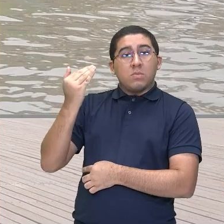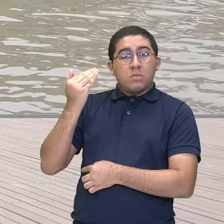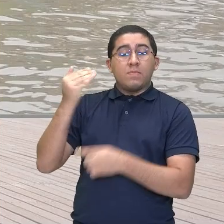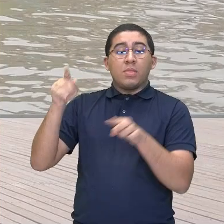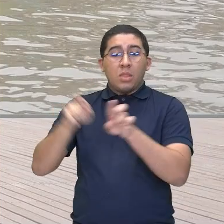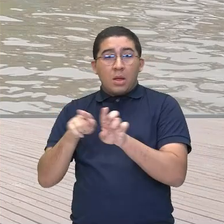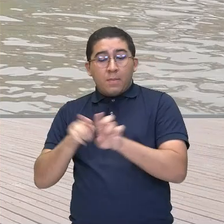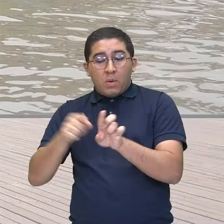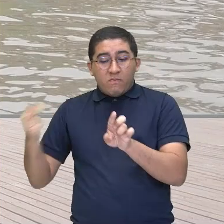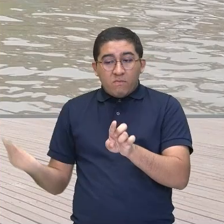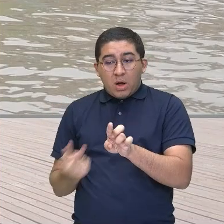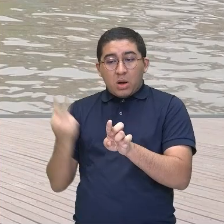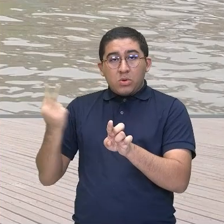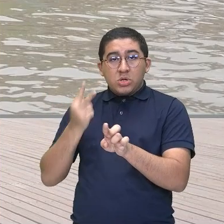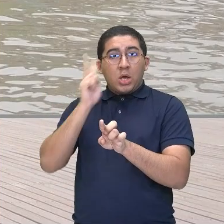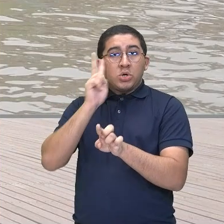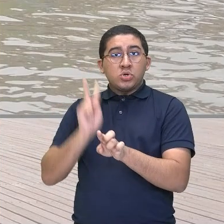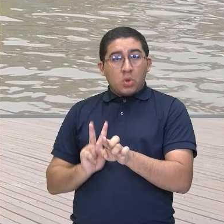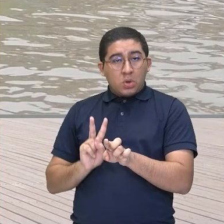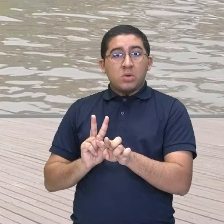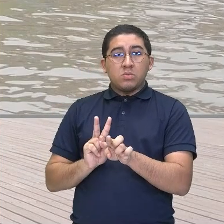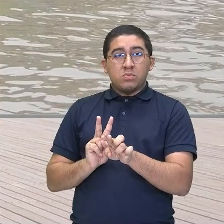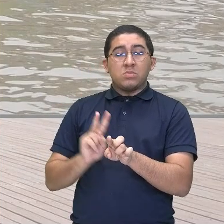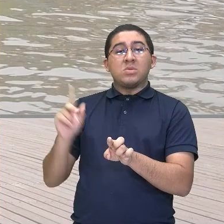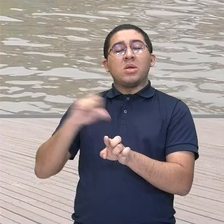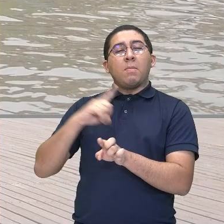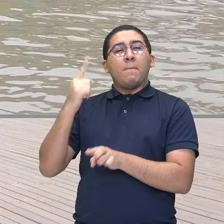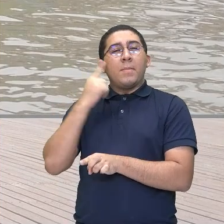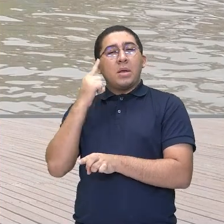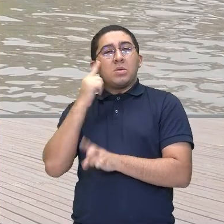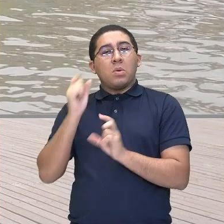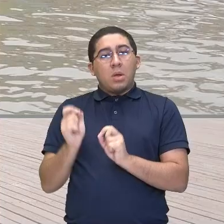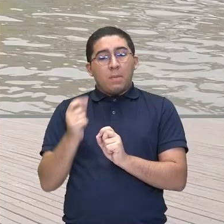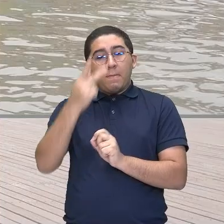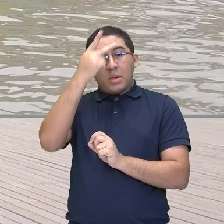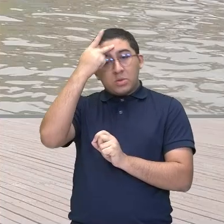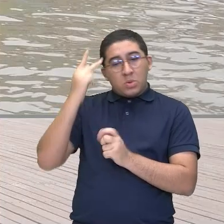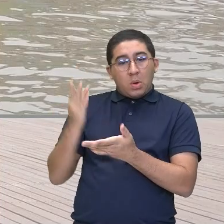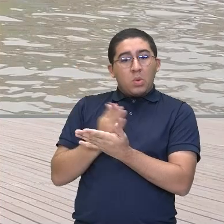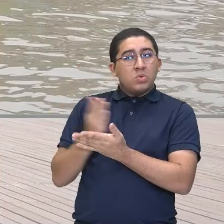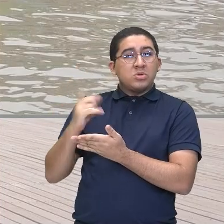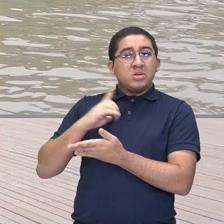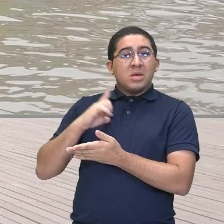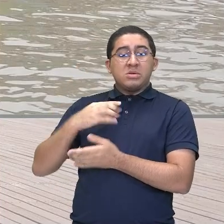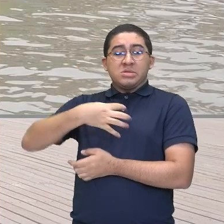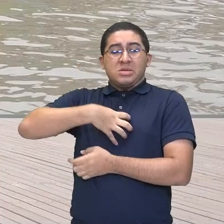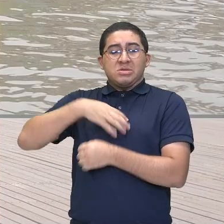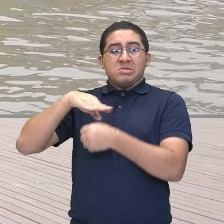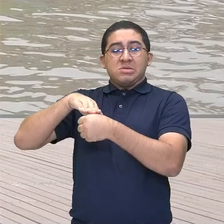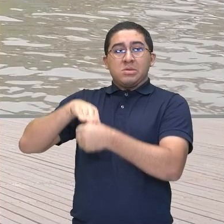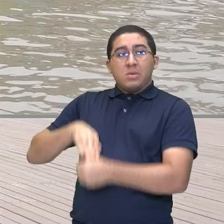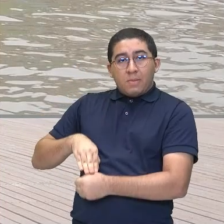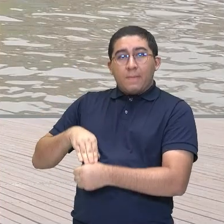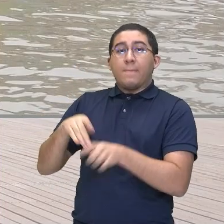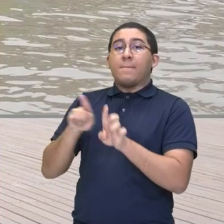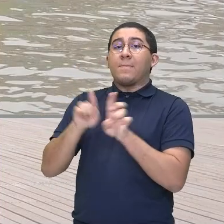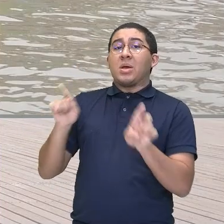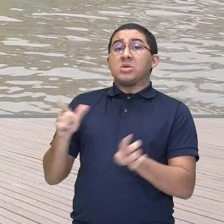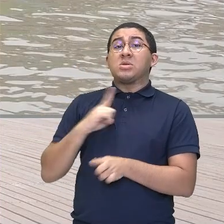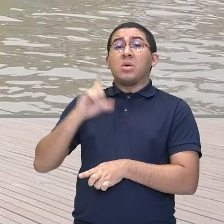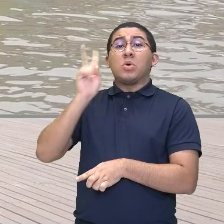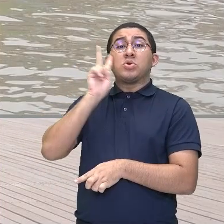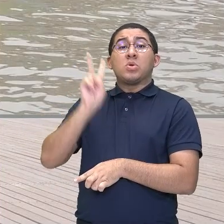reais, dando voz a pessoas que muitas vezes são esquecidas, mas têm muito